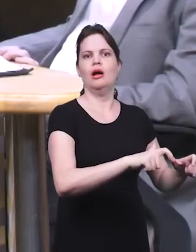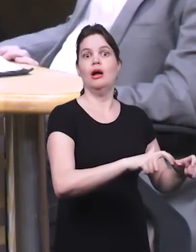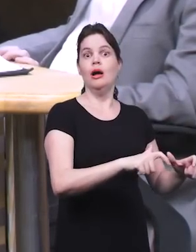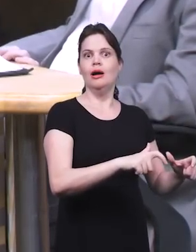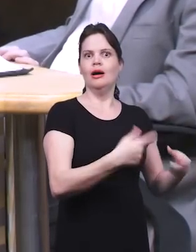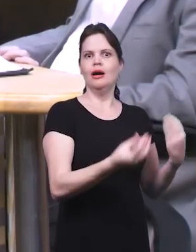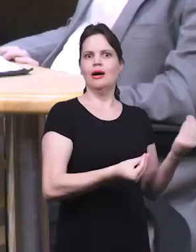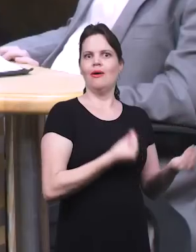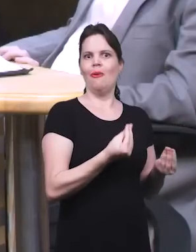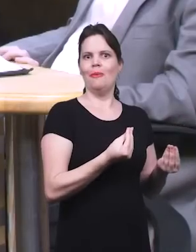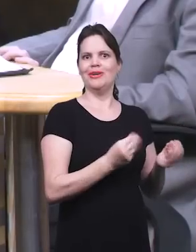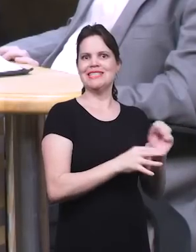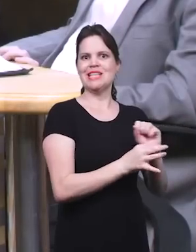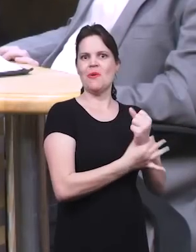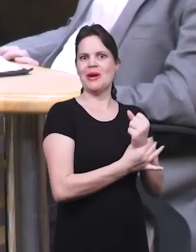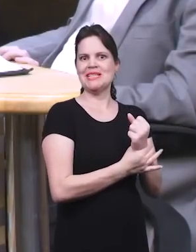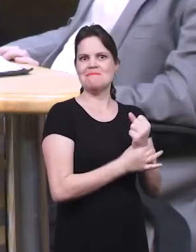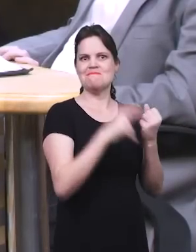o seguinte.